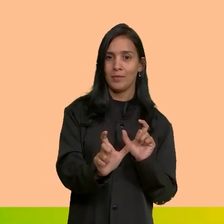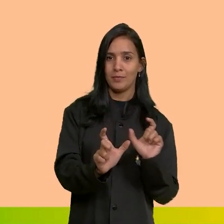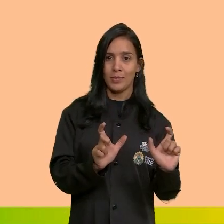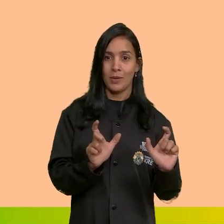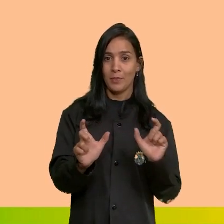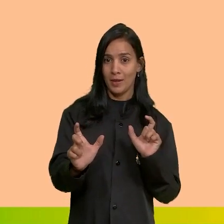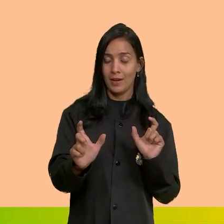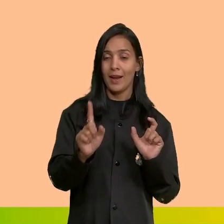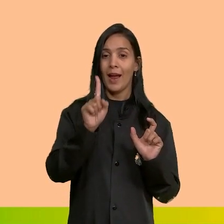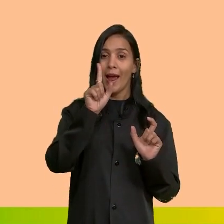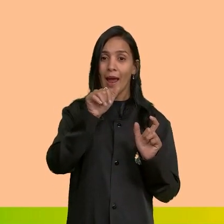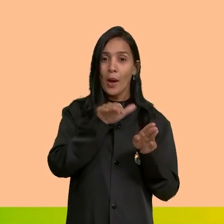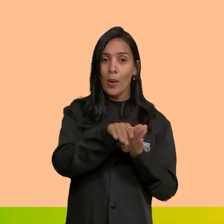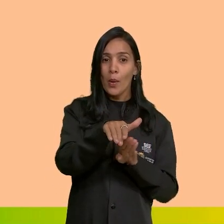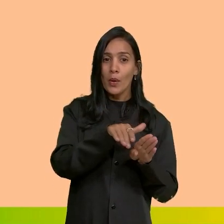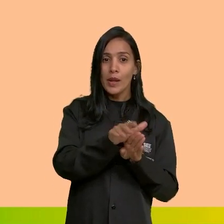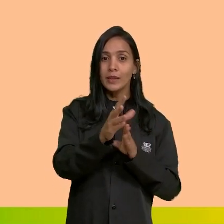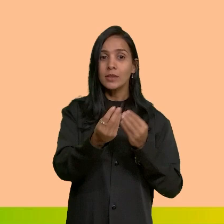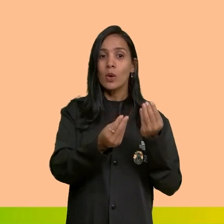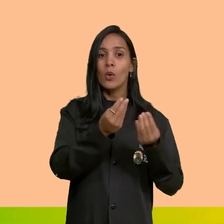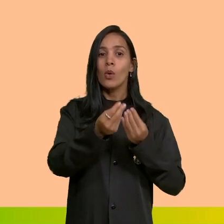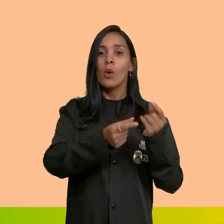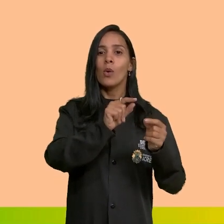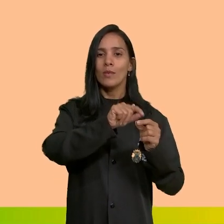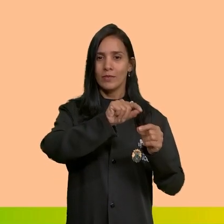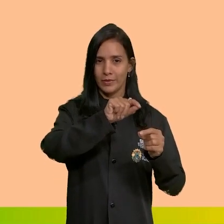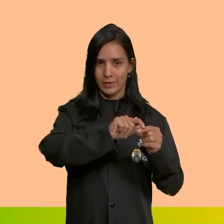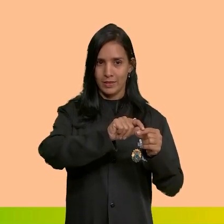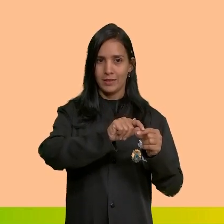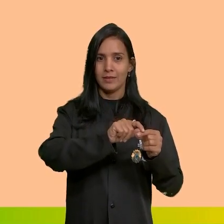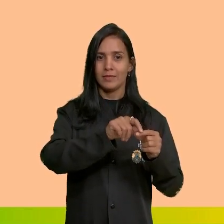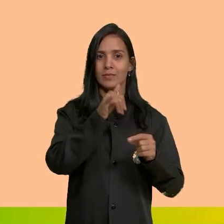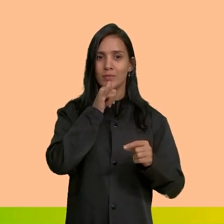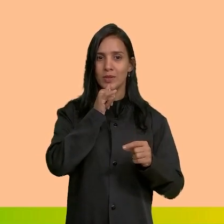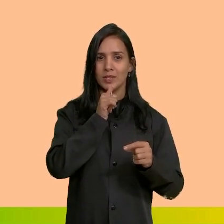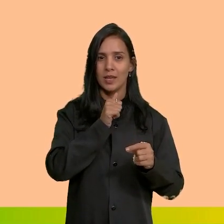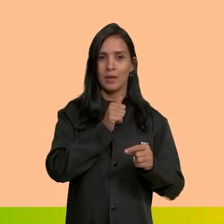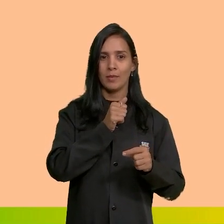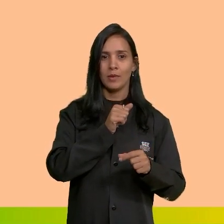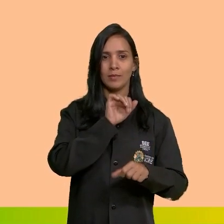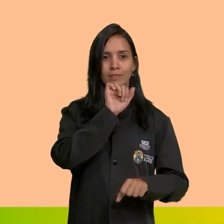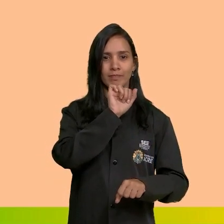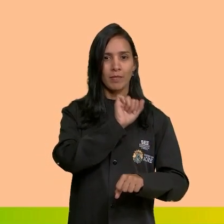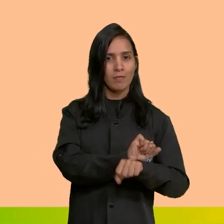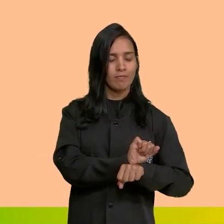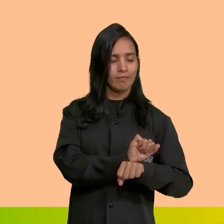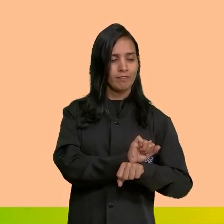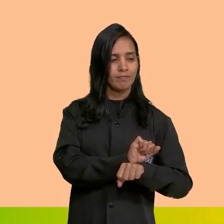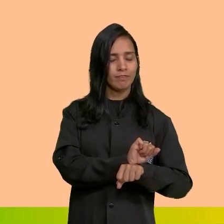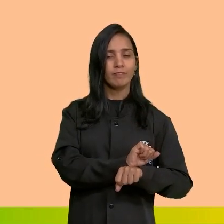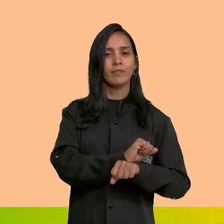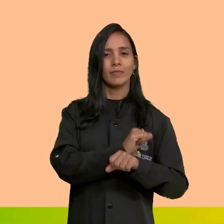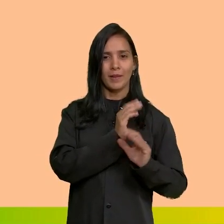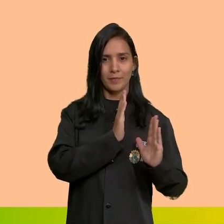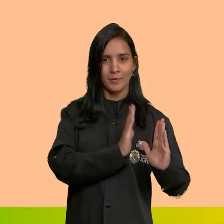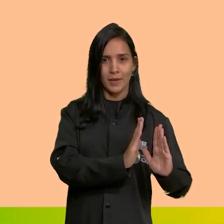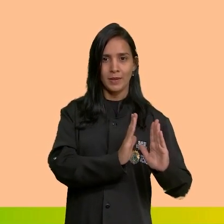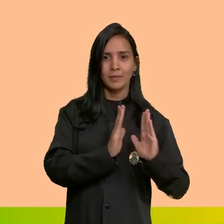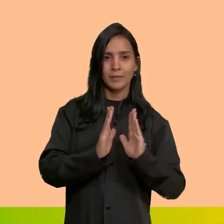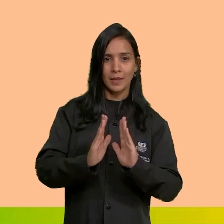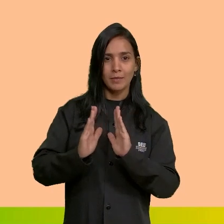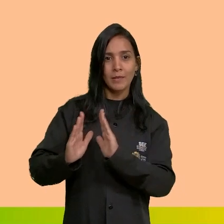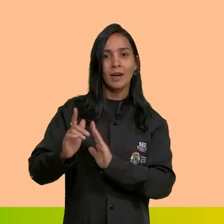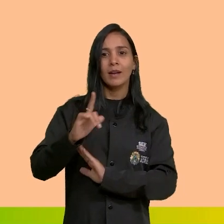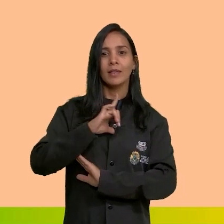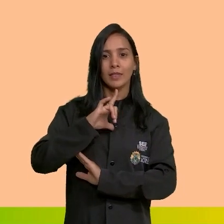instruindo quem vai fazer o personagem Lisístrata, que ela vai falar essa frase repreensiva. Então, ela vai